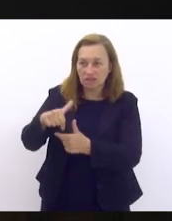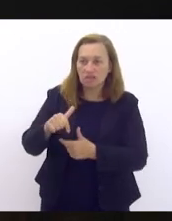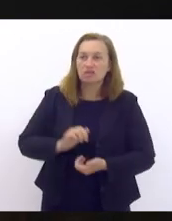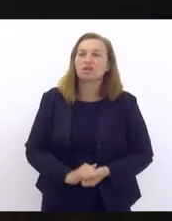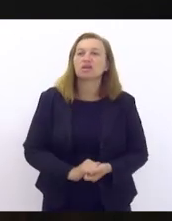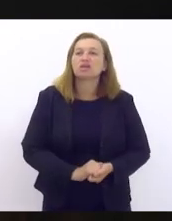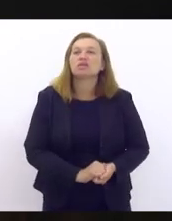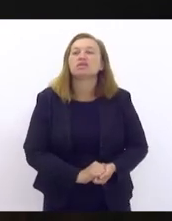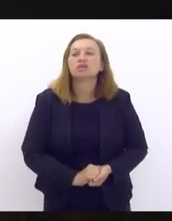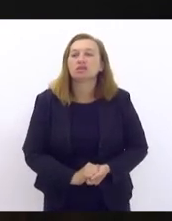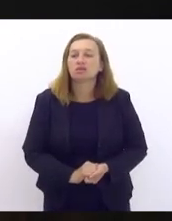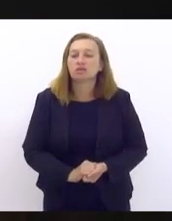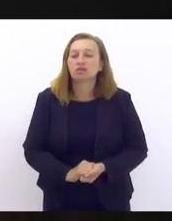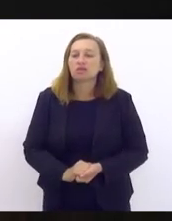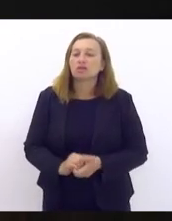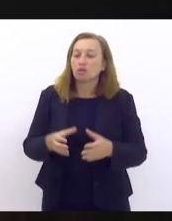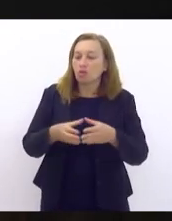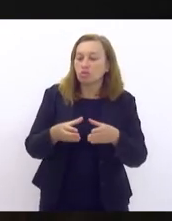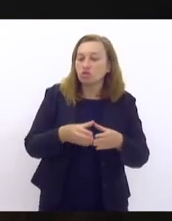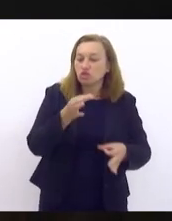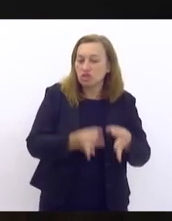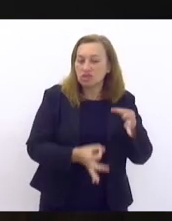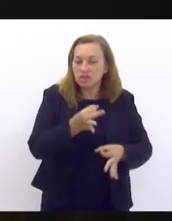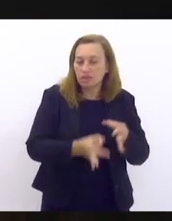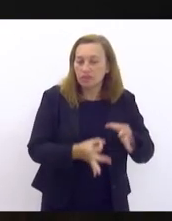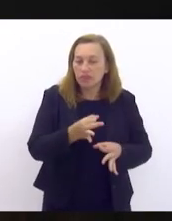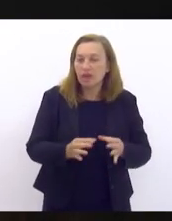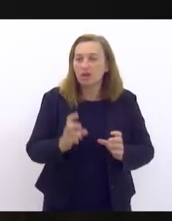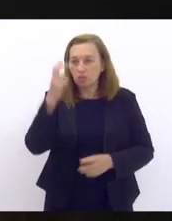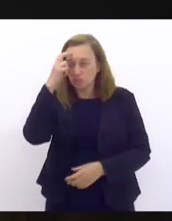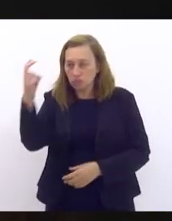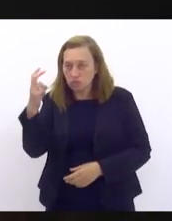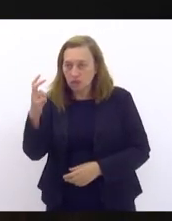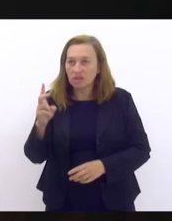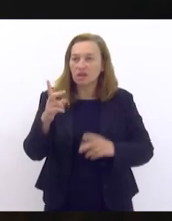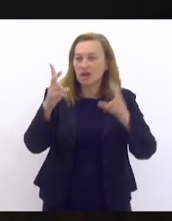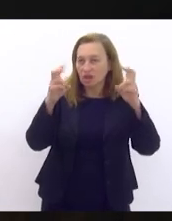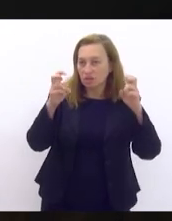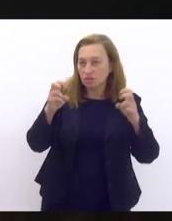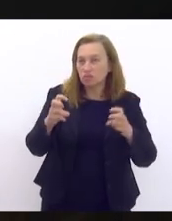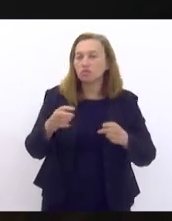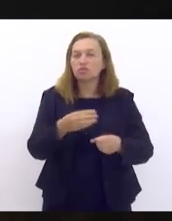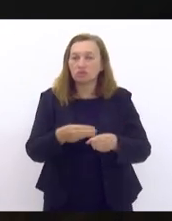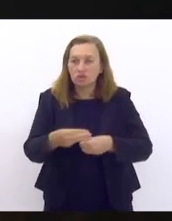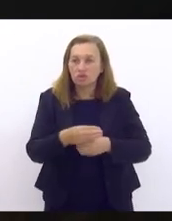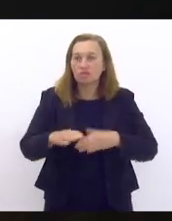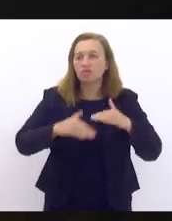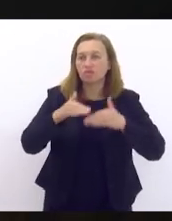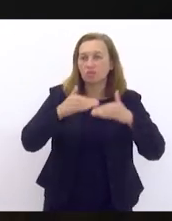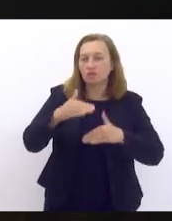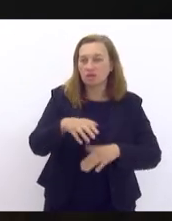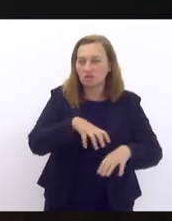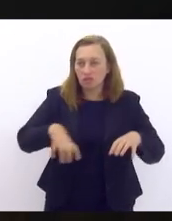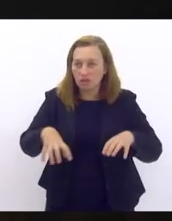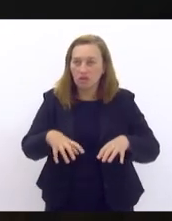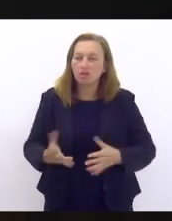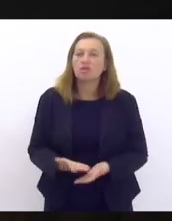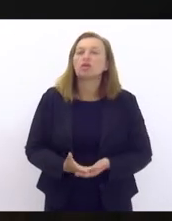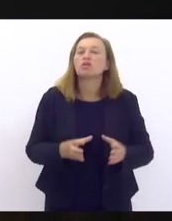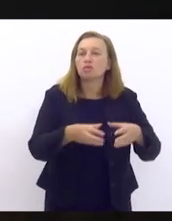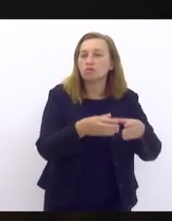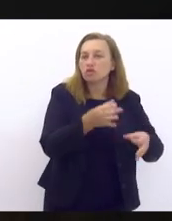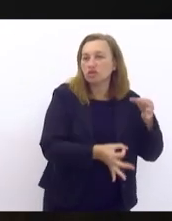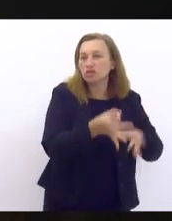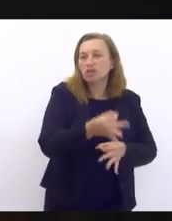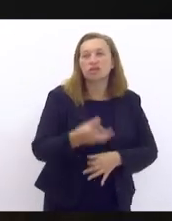Pendente de pareceres das comissões de Constituição e Justiça, de Cultura, Assuntos Municipais e Desenvolvimento Regional. Para emitir parecer pela Comissão de